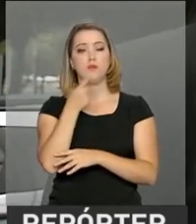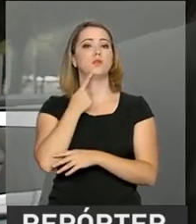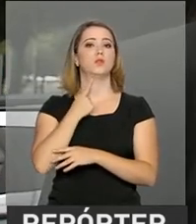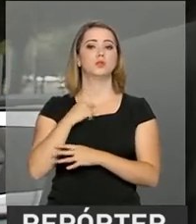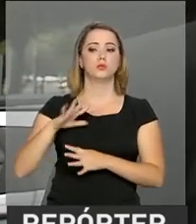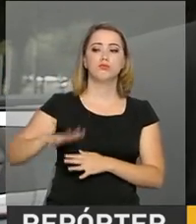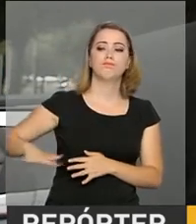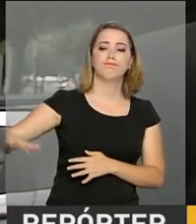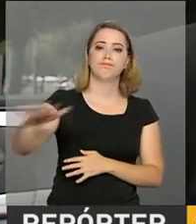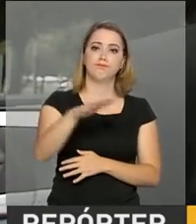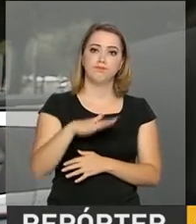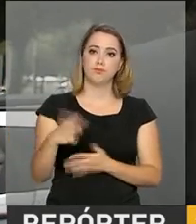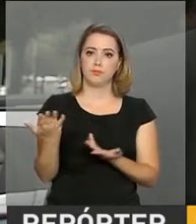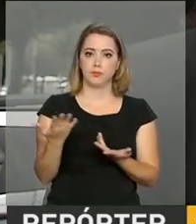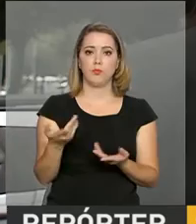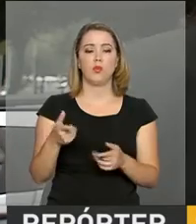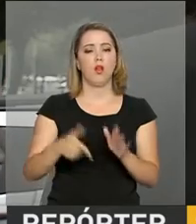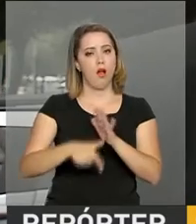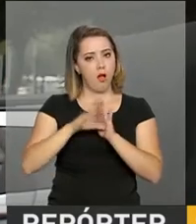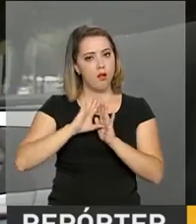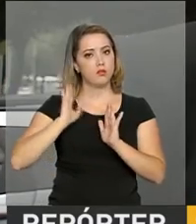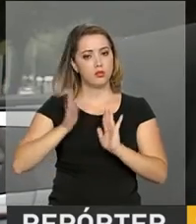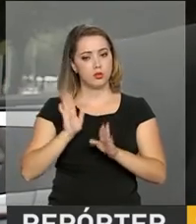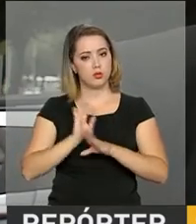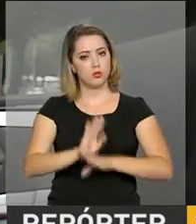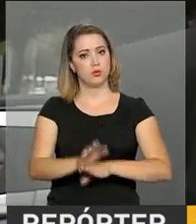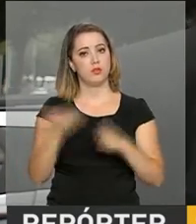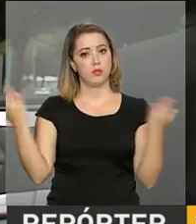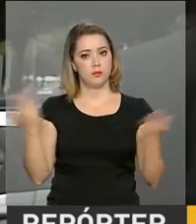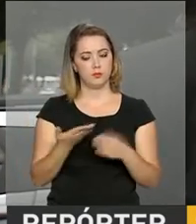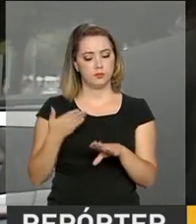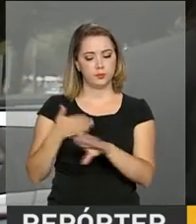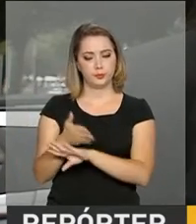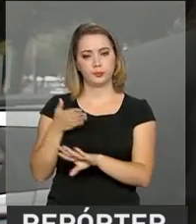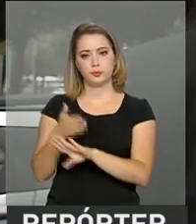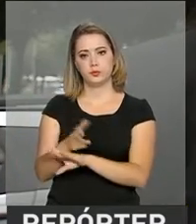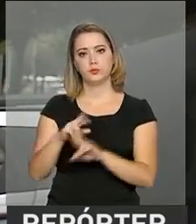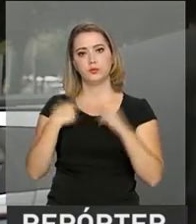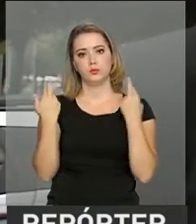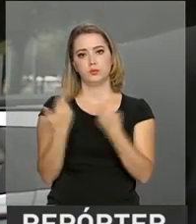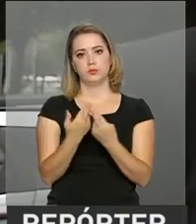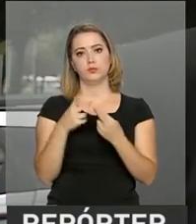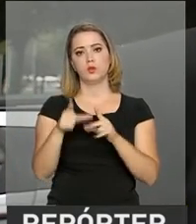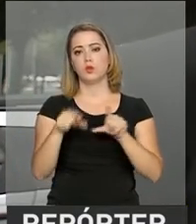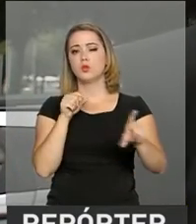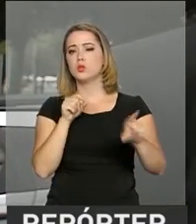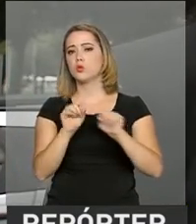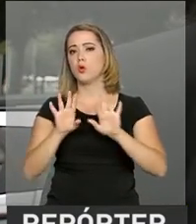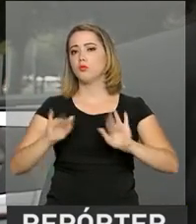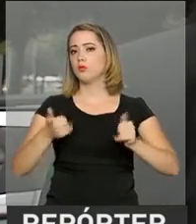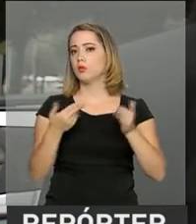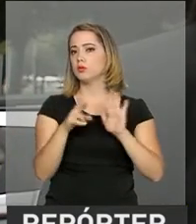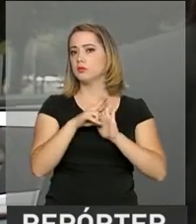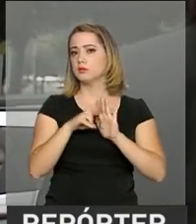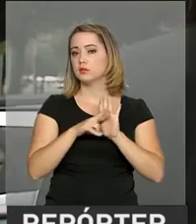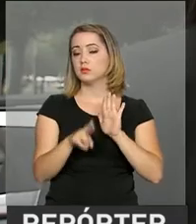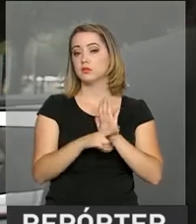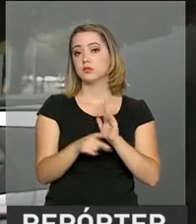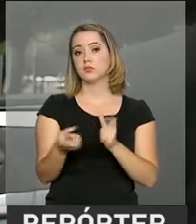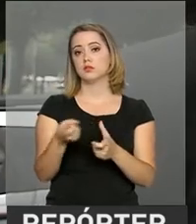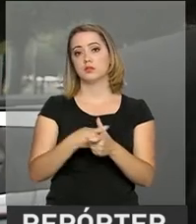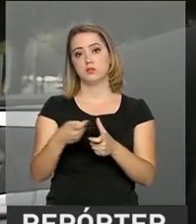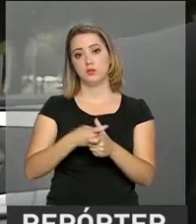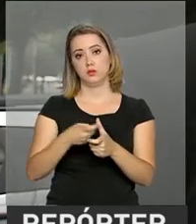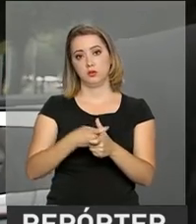colaborava com as atividades do clube de paris e agora vai poder participar das reuniões que definem as regras no tratamento das dívidas